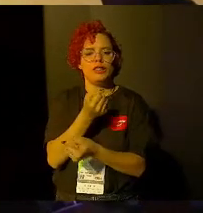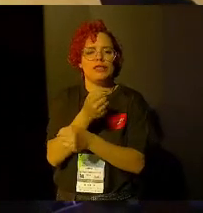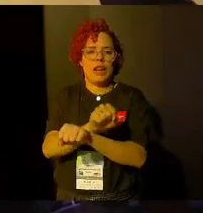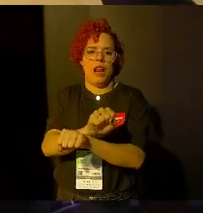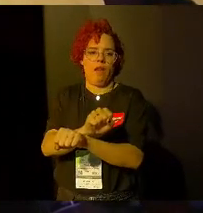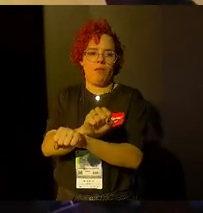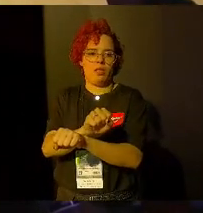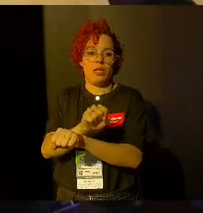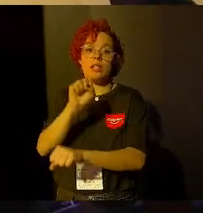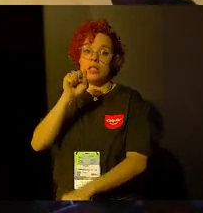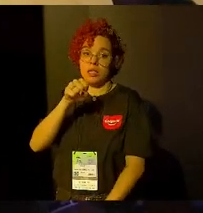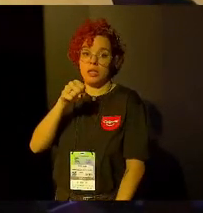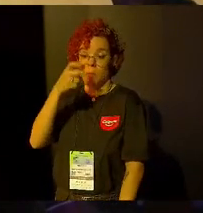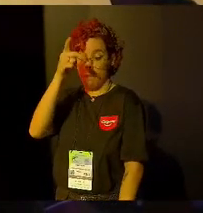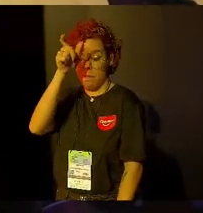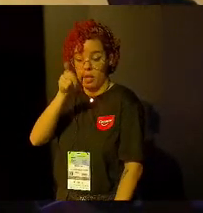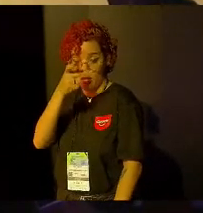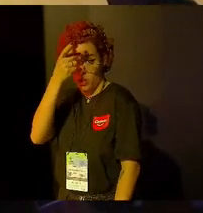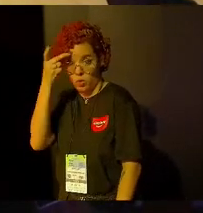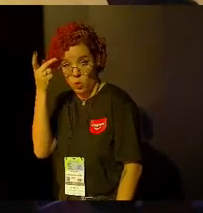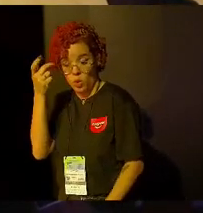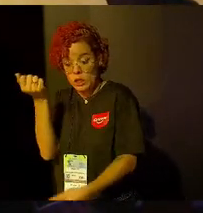e sim escravizados